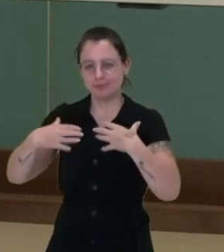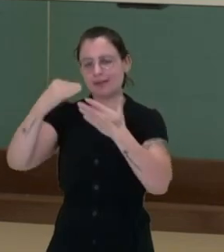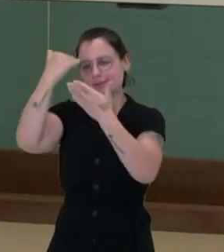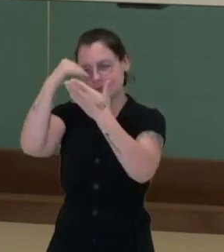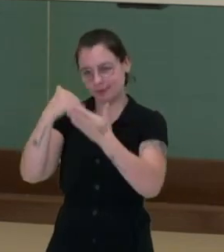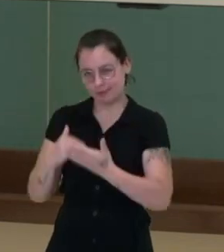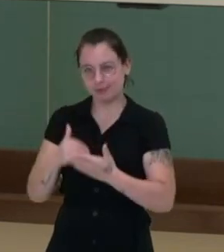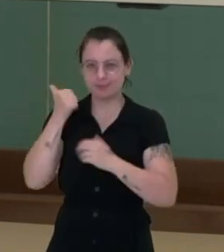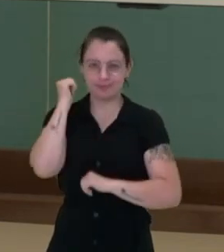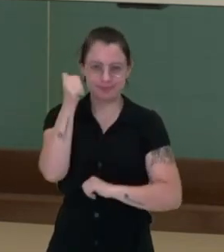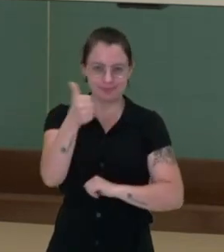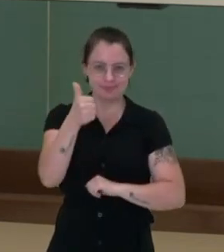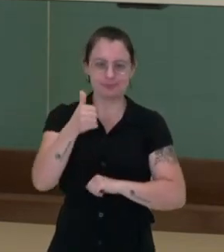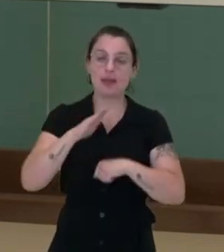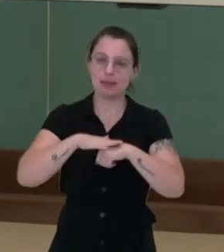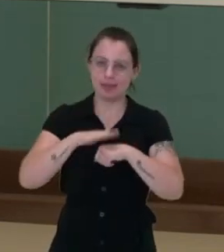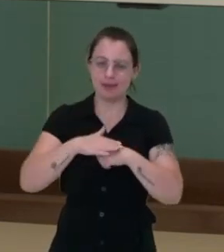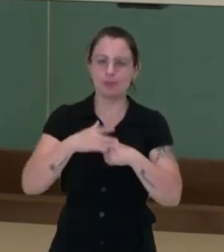eu já retorno.